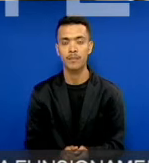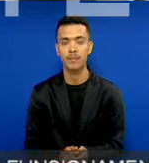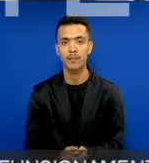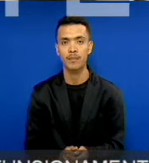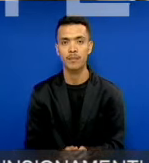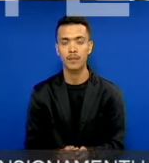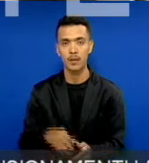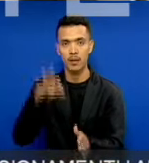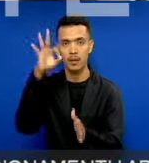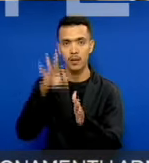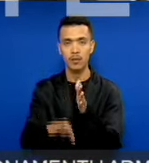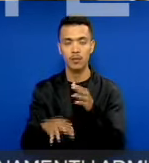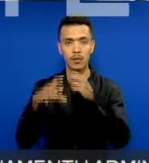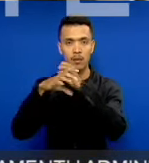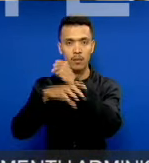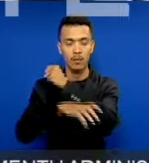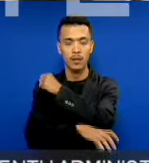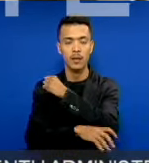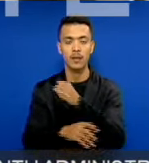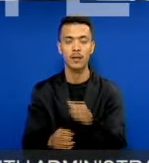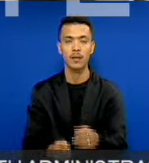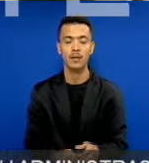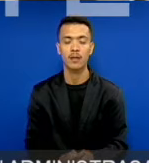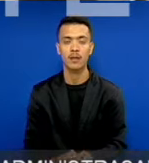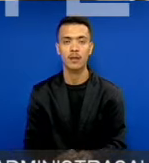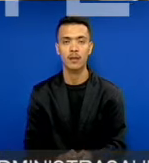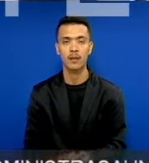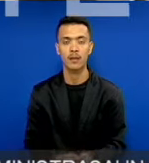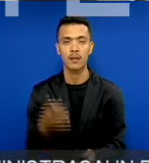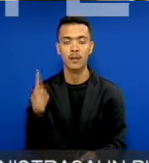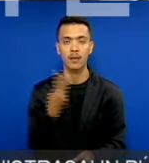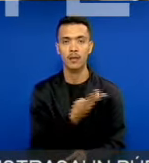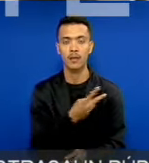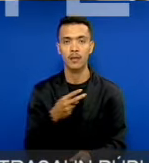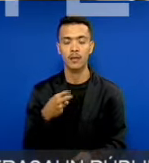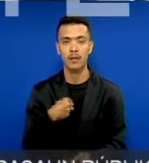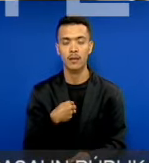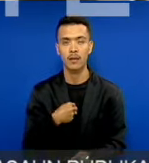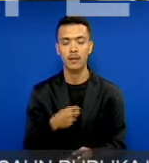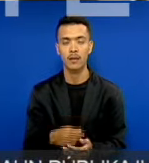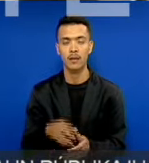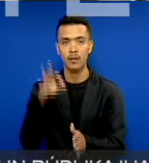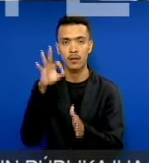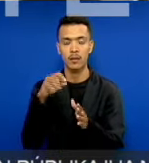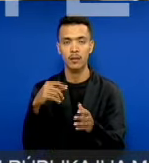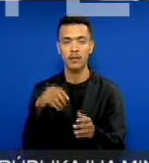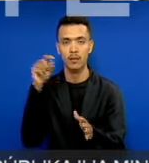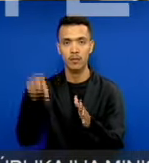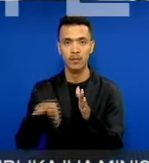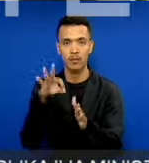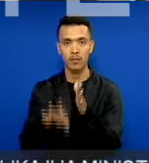a tecuda para a bata, a cura de cura no bar. E tem a Udang, afinal, o Dani é que não faz assim.